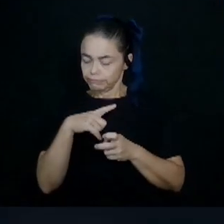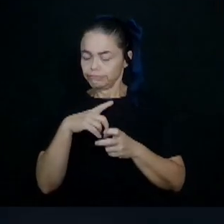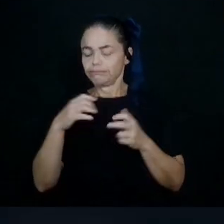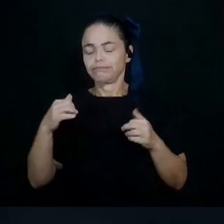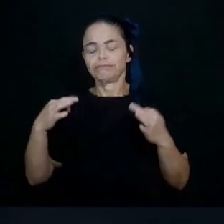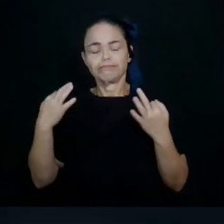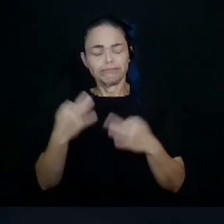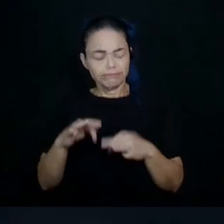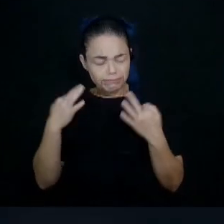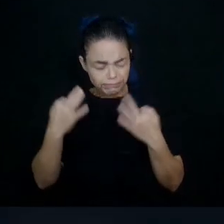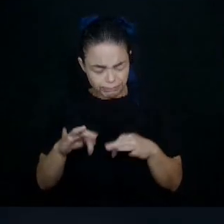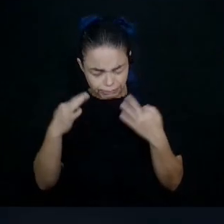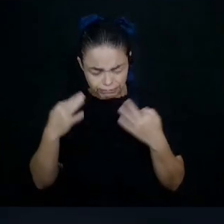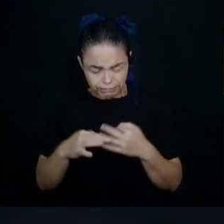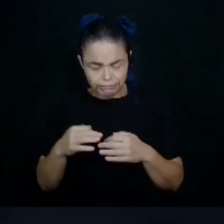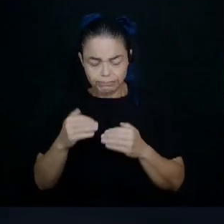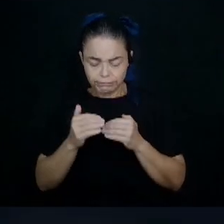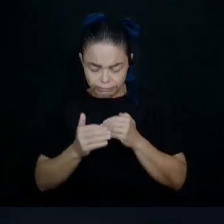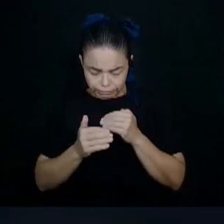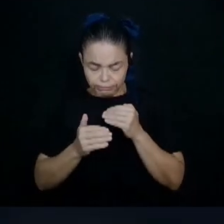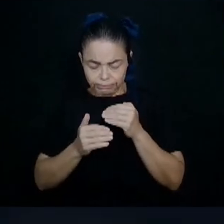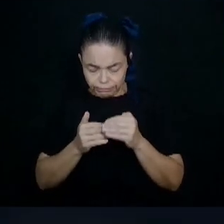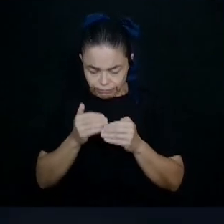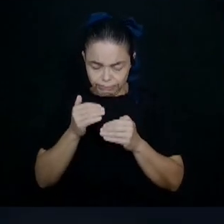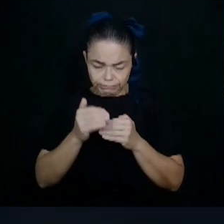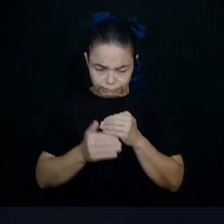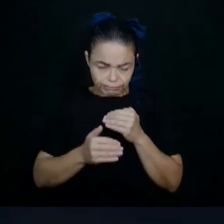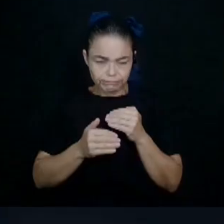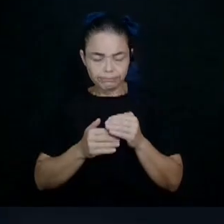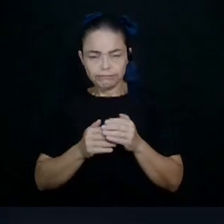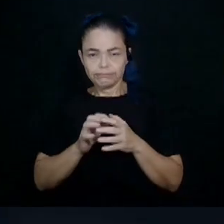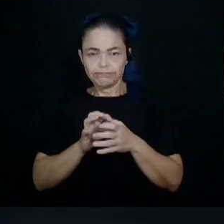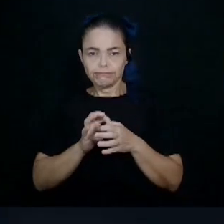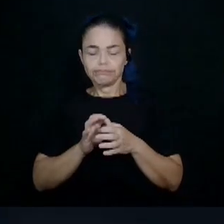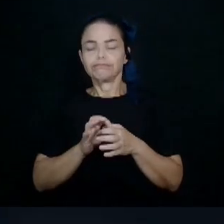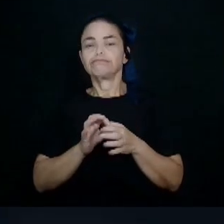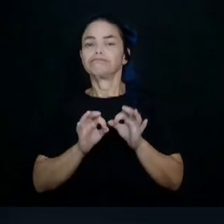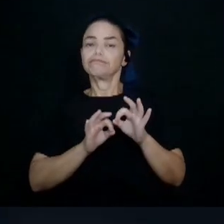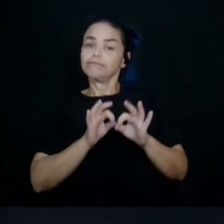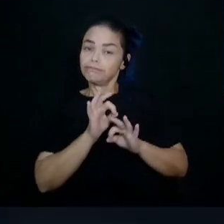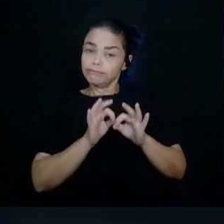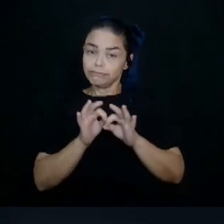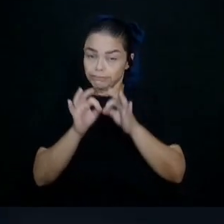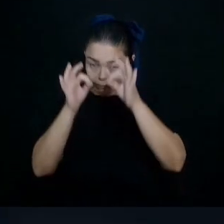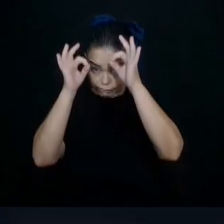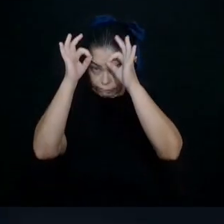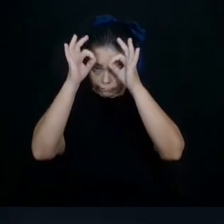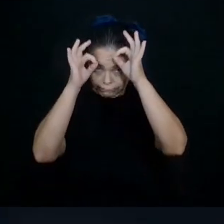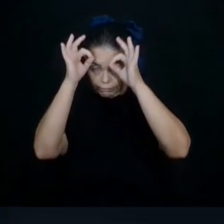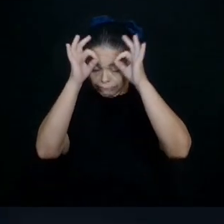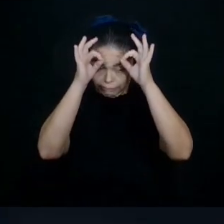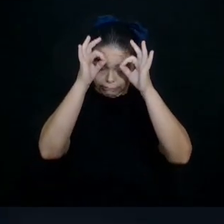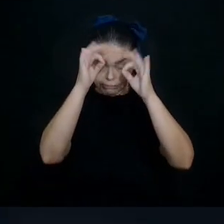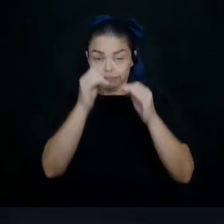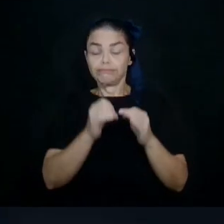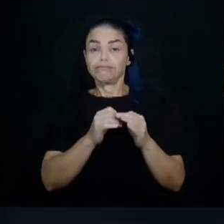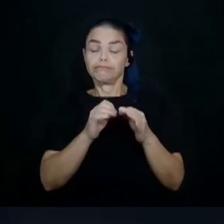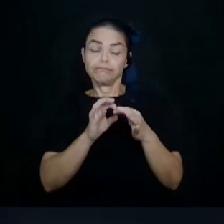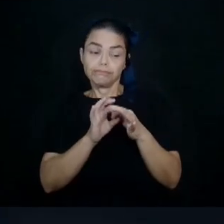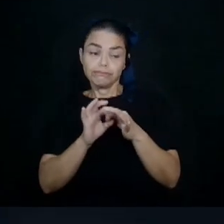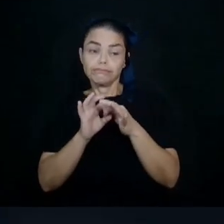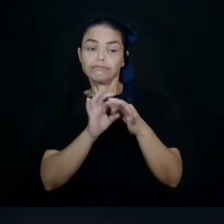processo gradual de entender o apego, reorganizar o pensamento, reconstruir a relação com